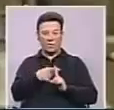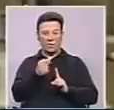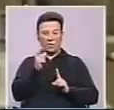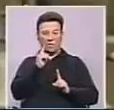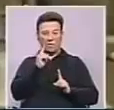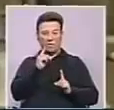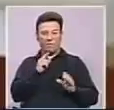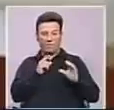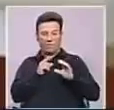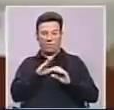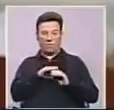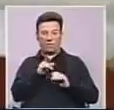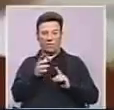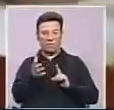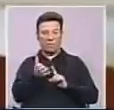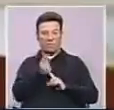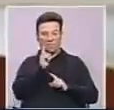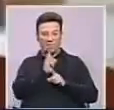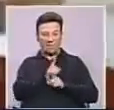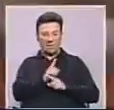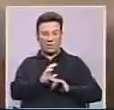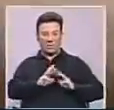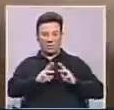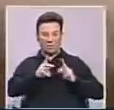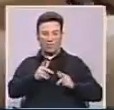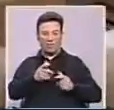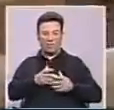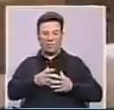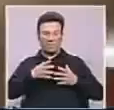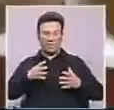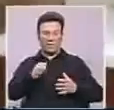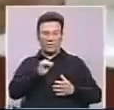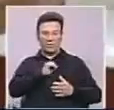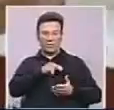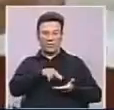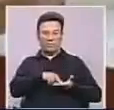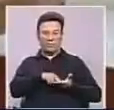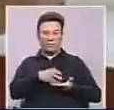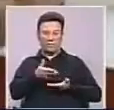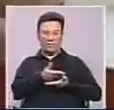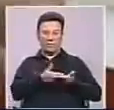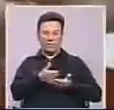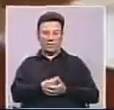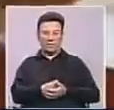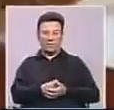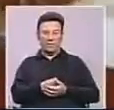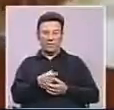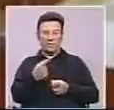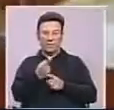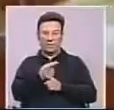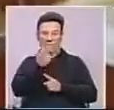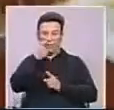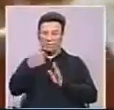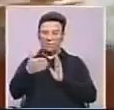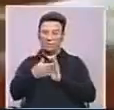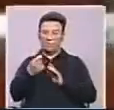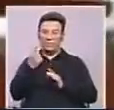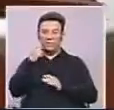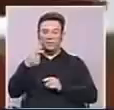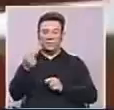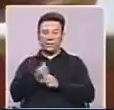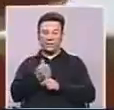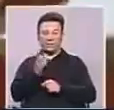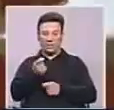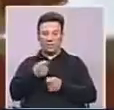acrescentando valor e conseguindo manter e desenvolver cada vez mais a sua posição no mercado. Entre vários clientes especiais,